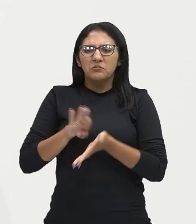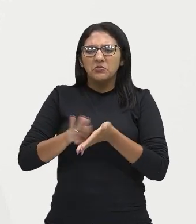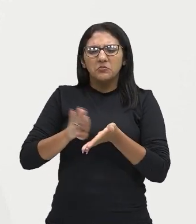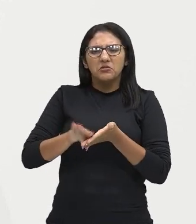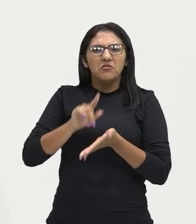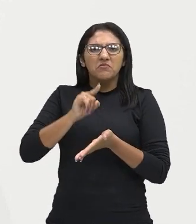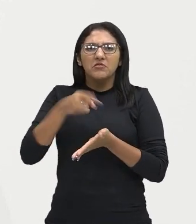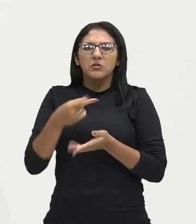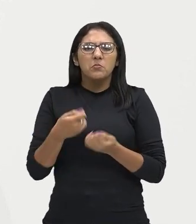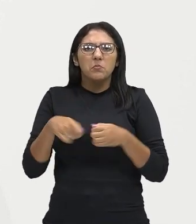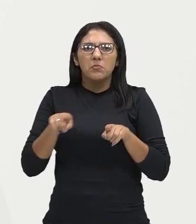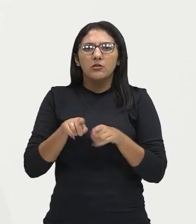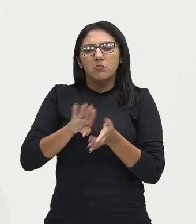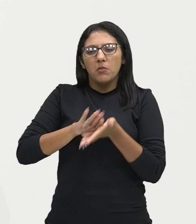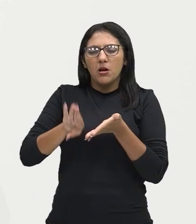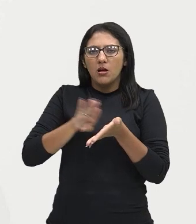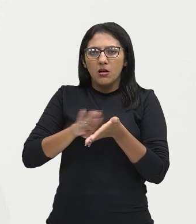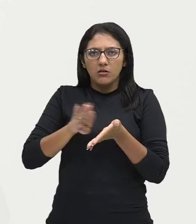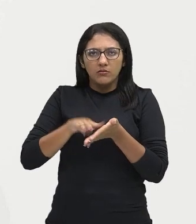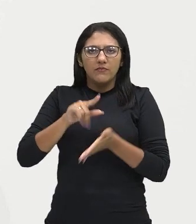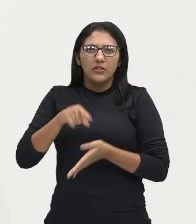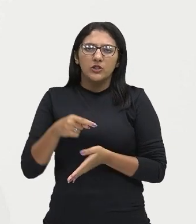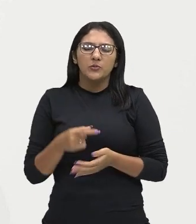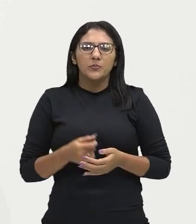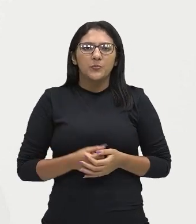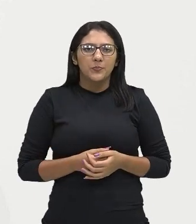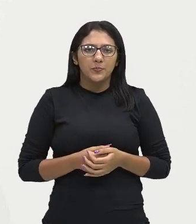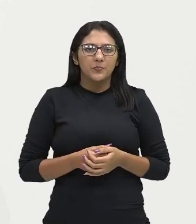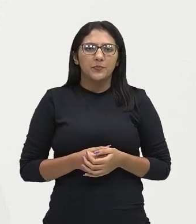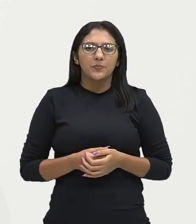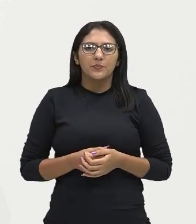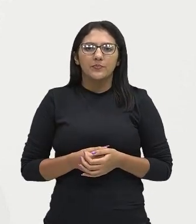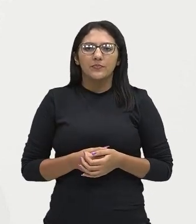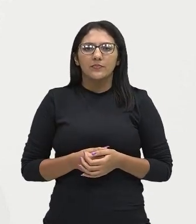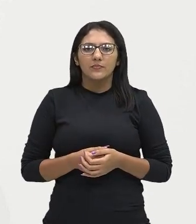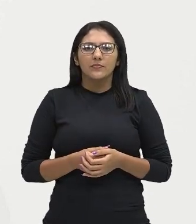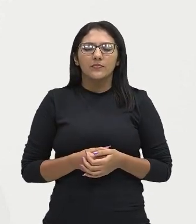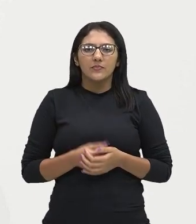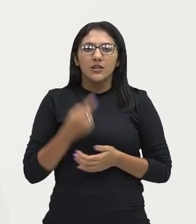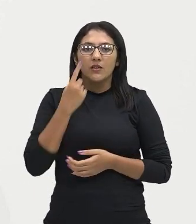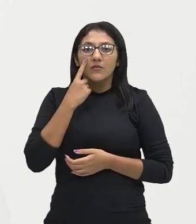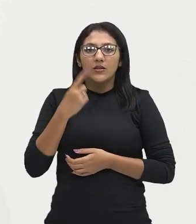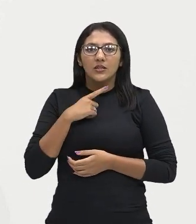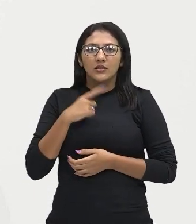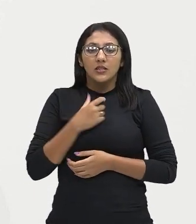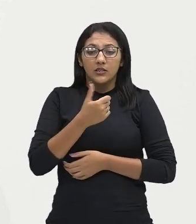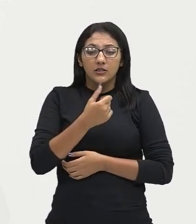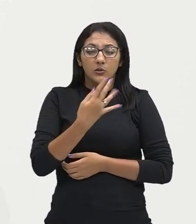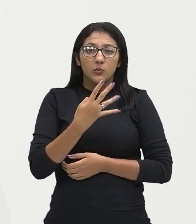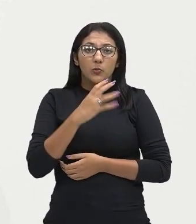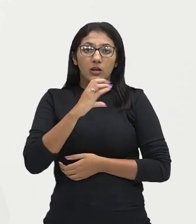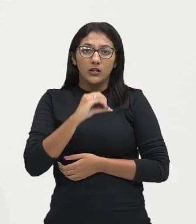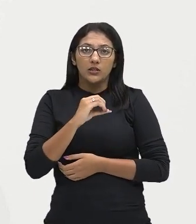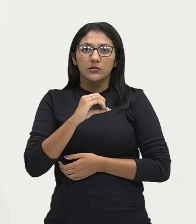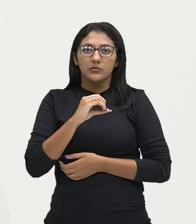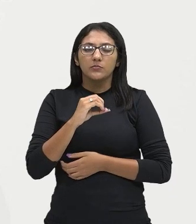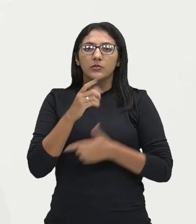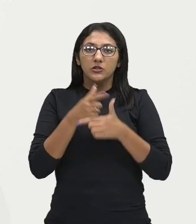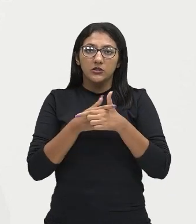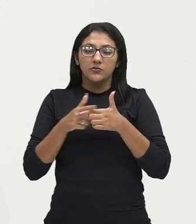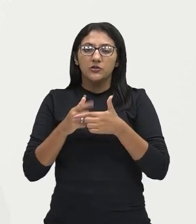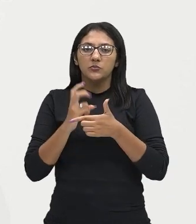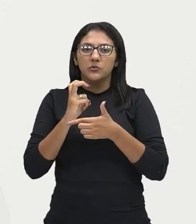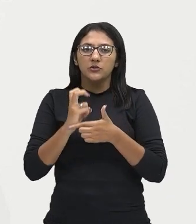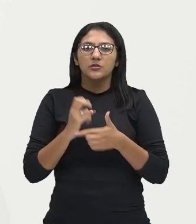legal? Tiramos as vírgulas aqui, ó. Tiramos essas vírgulas. Ficamos, então, com 140 dividido por 5. E